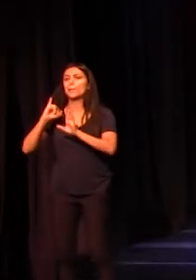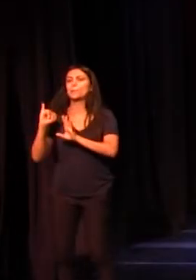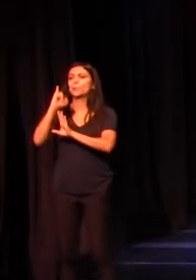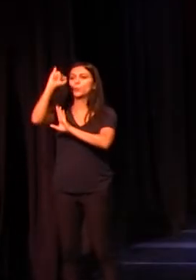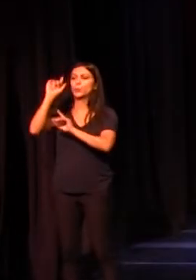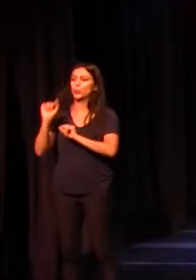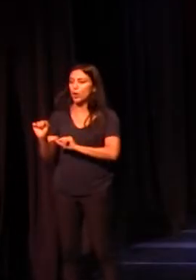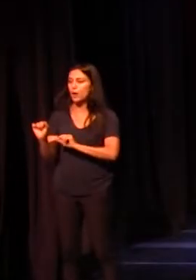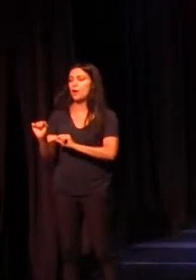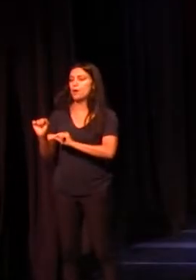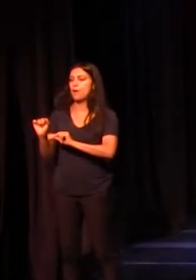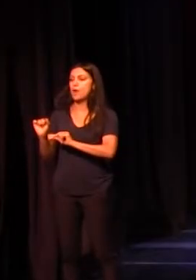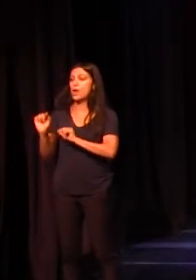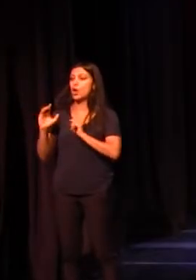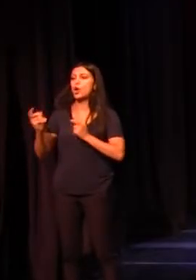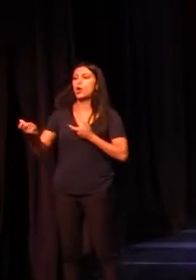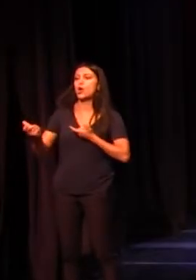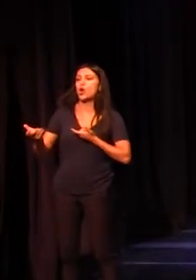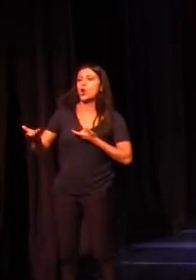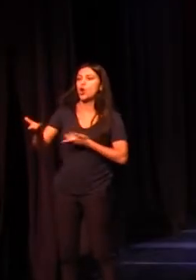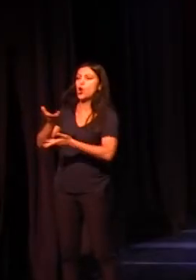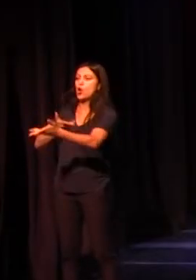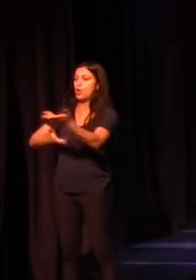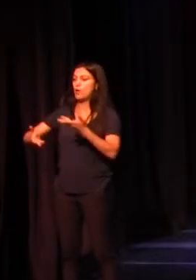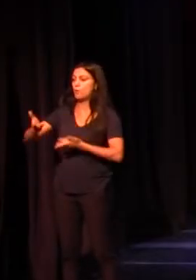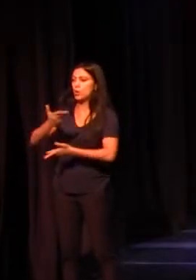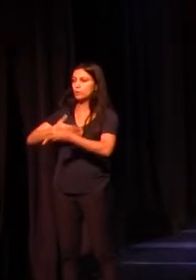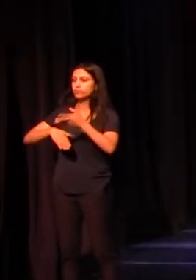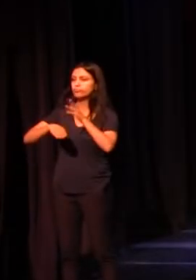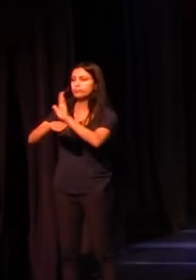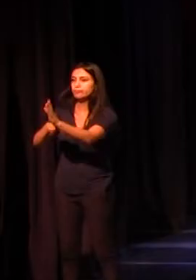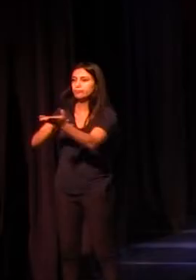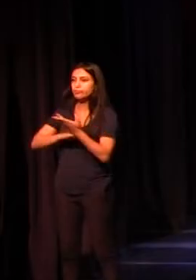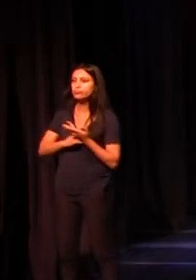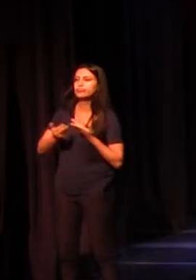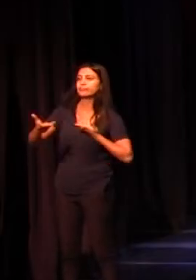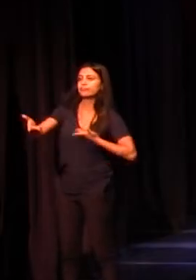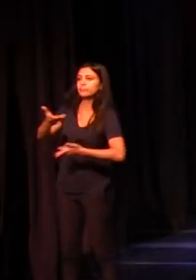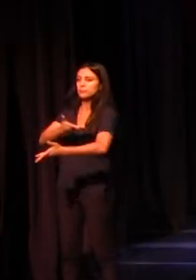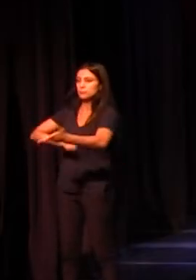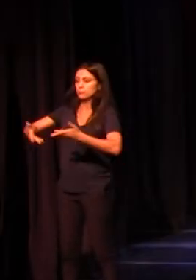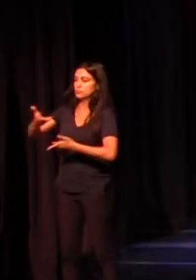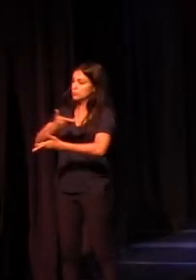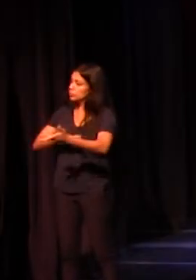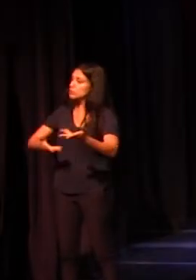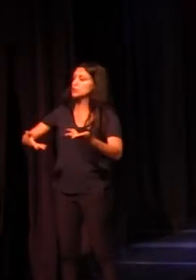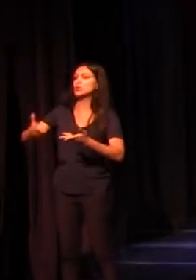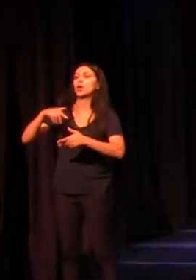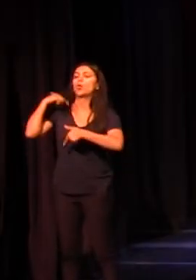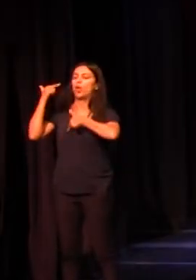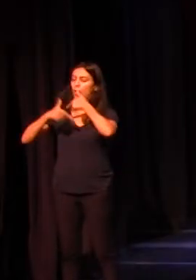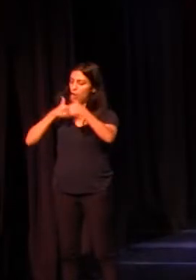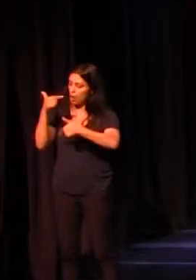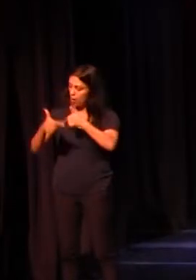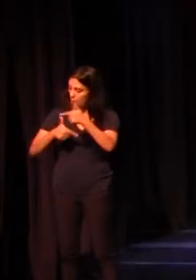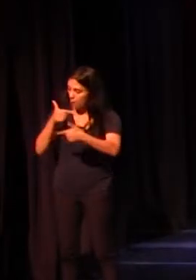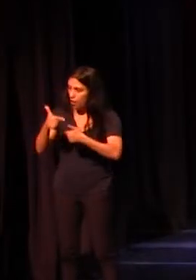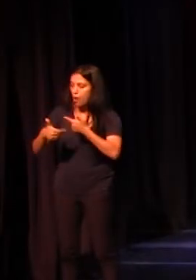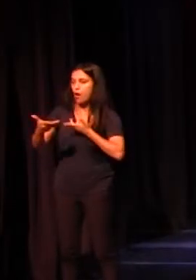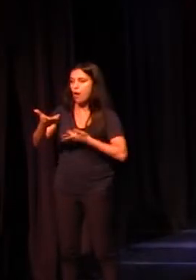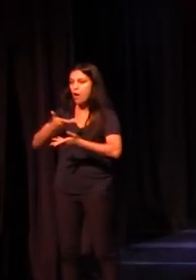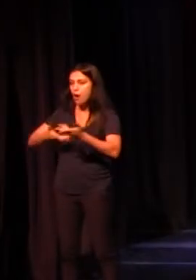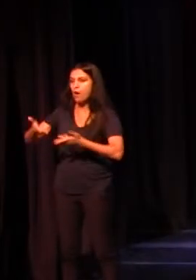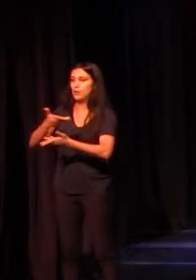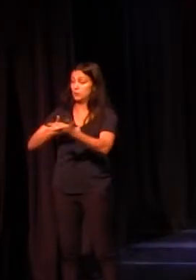a questão da colaboração, né? Esse trabalho feito em colaboração, logicamente, e aí a gente